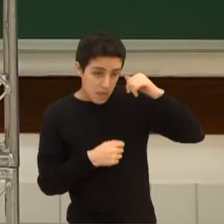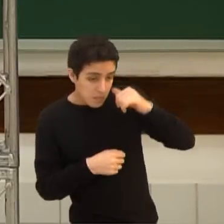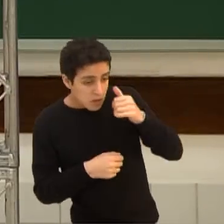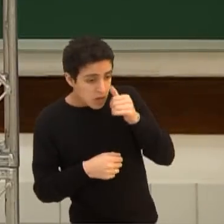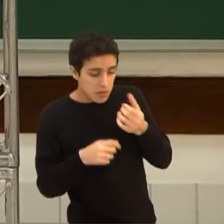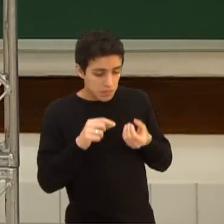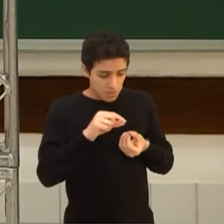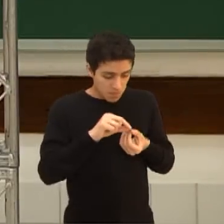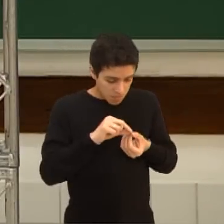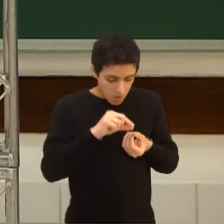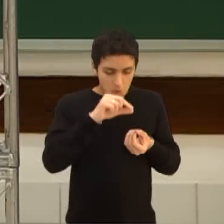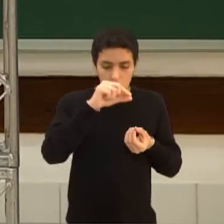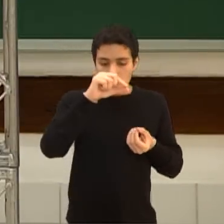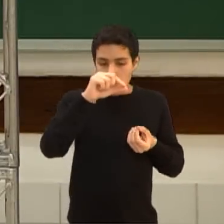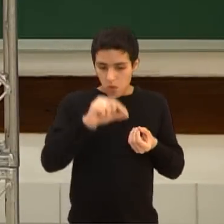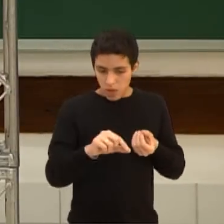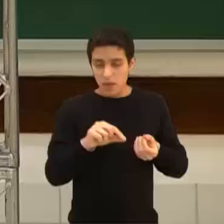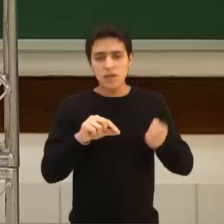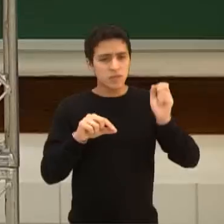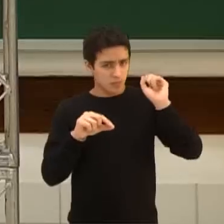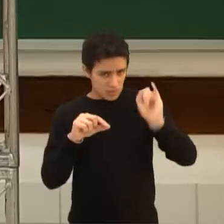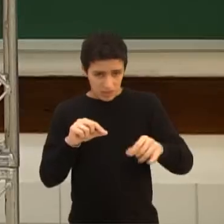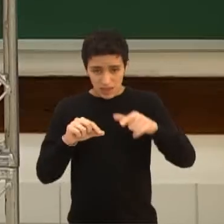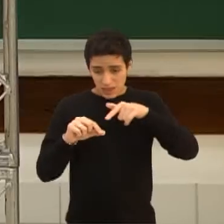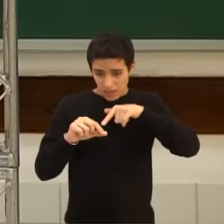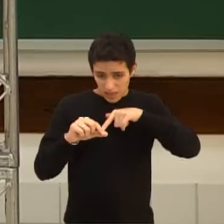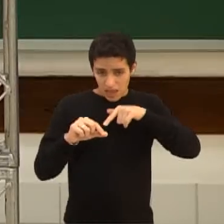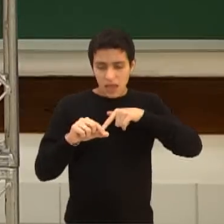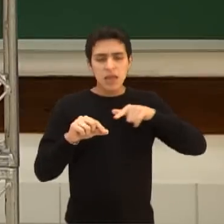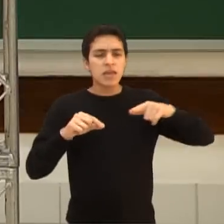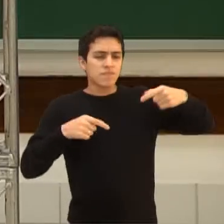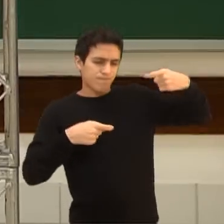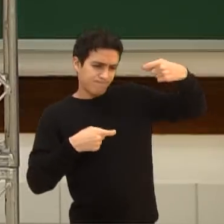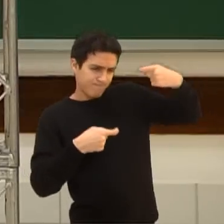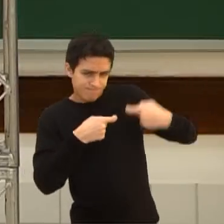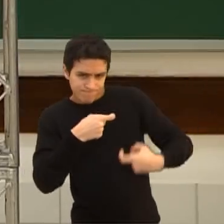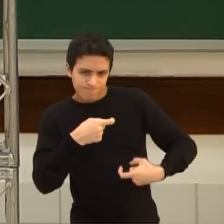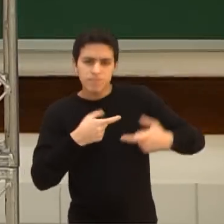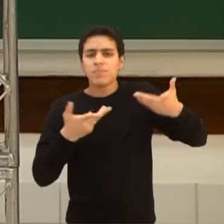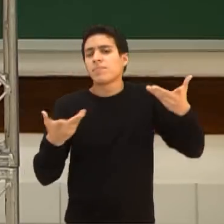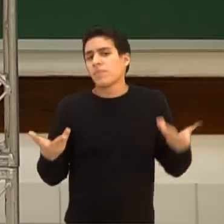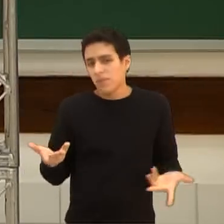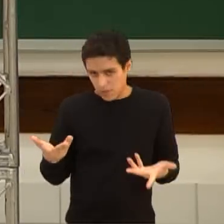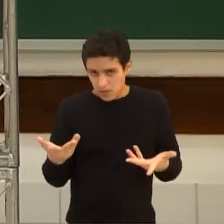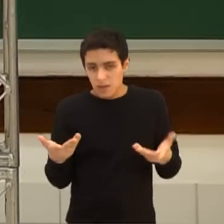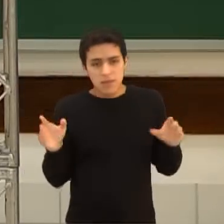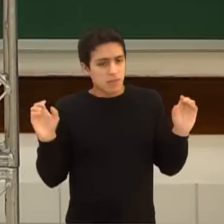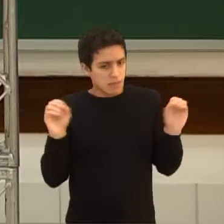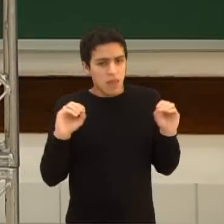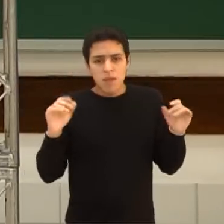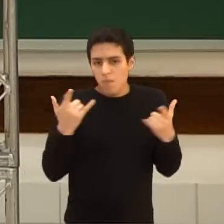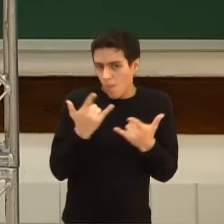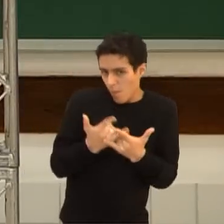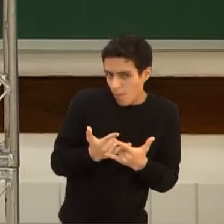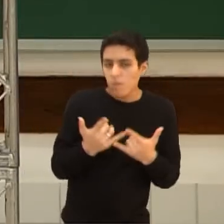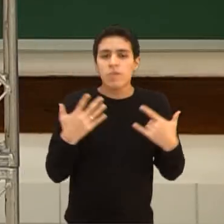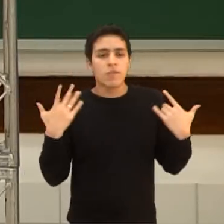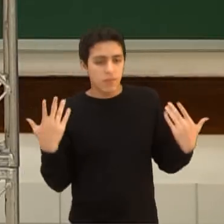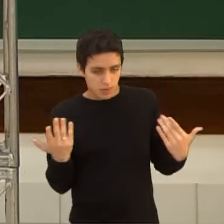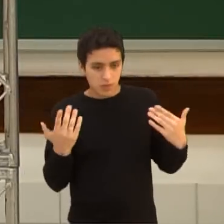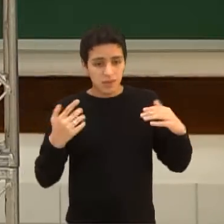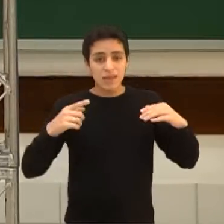liberou esse ovócito, se por acaso ela tiver uma relação sexual desprotegida e